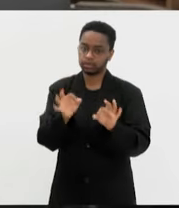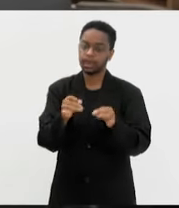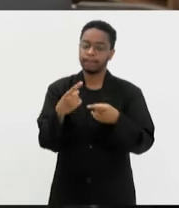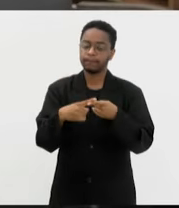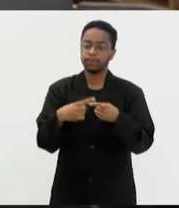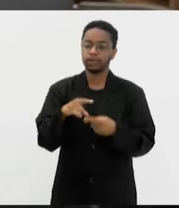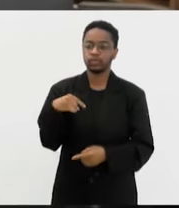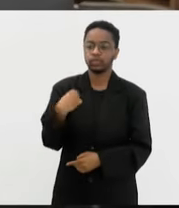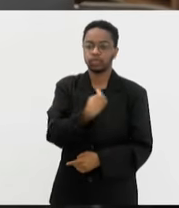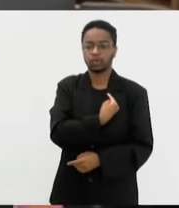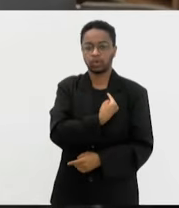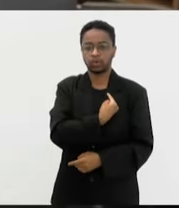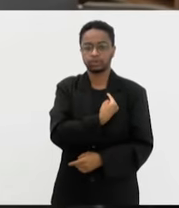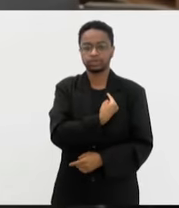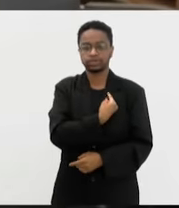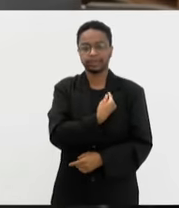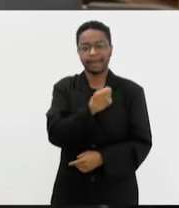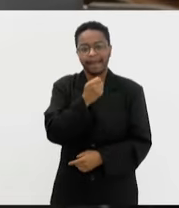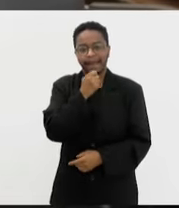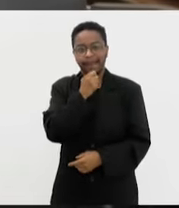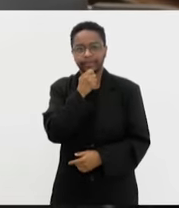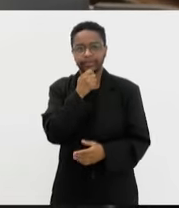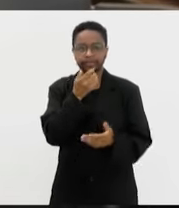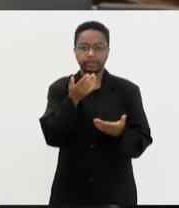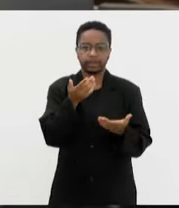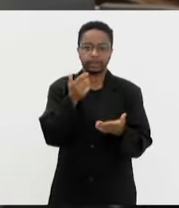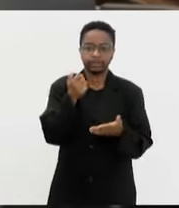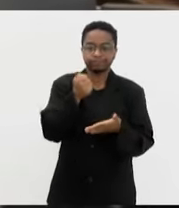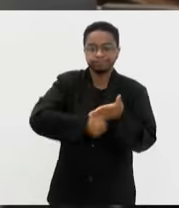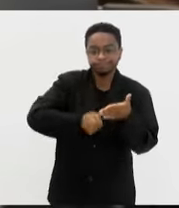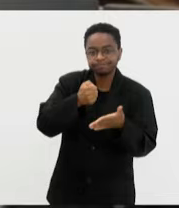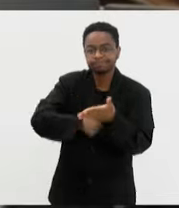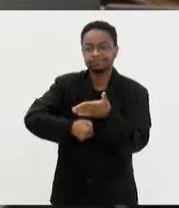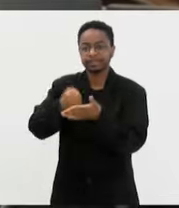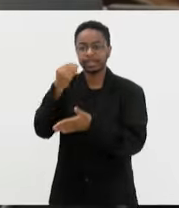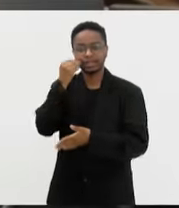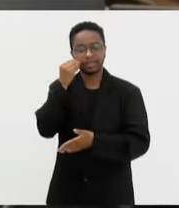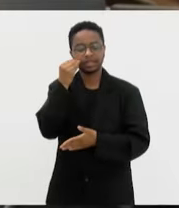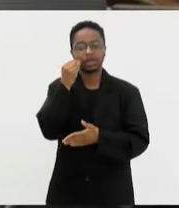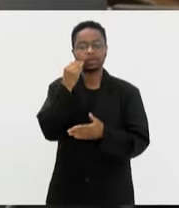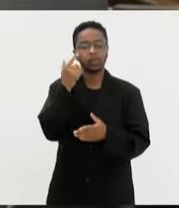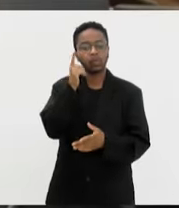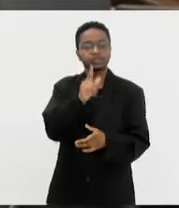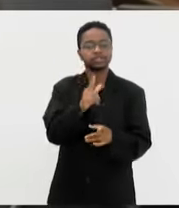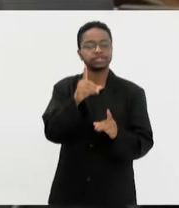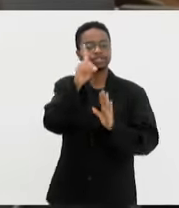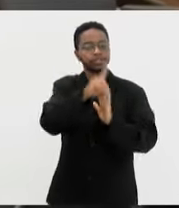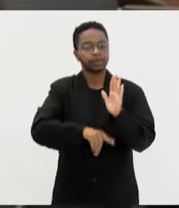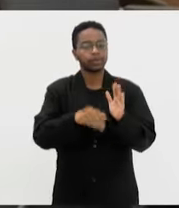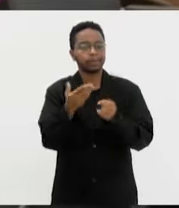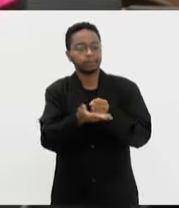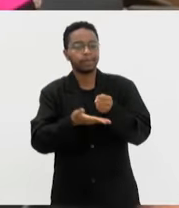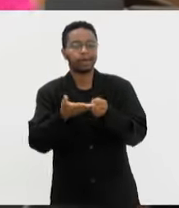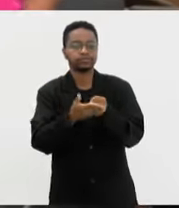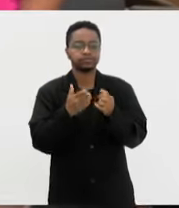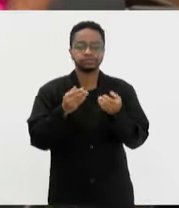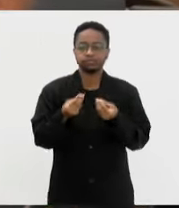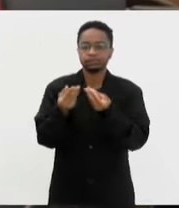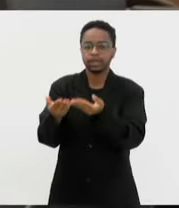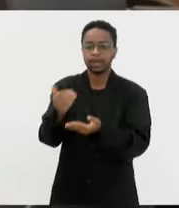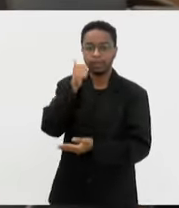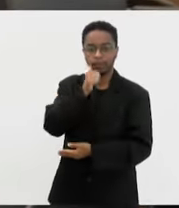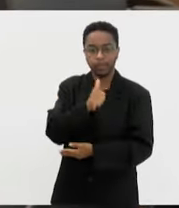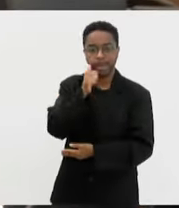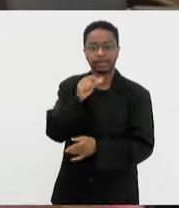Nós ainda estamos, né, lutando para consolidar direitos que são fundamentais para as mulheres, para as mães,